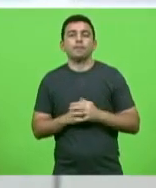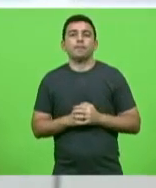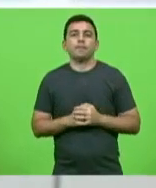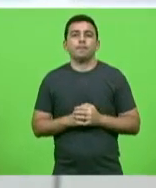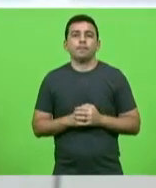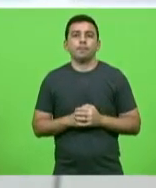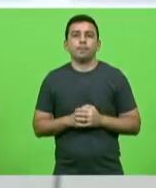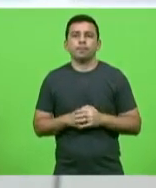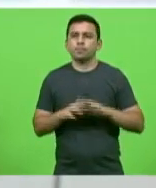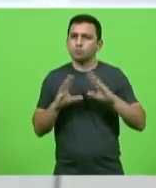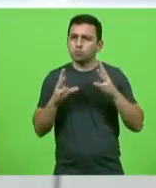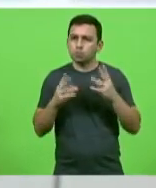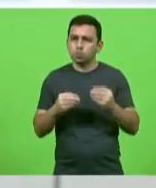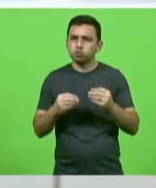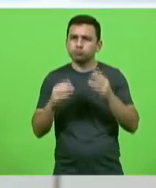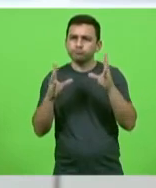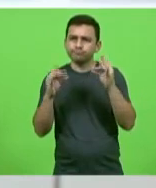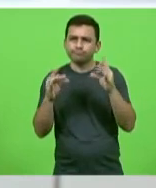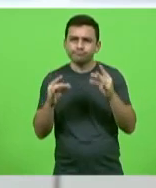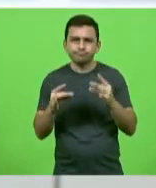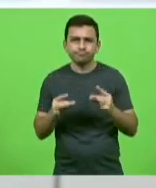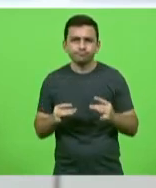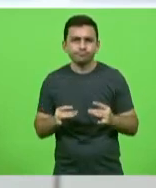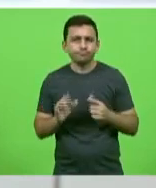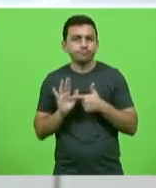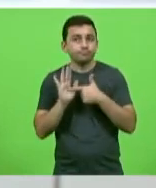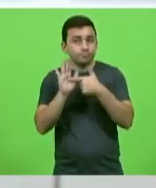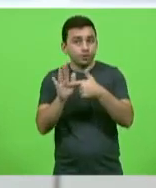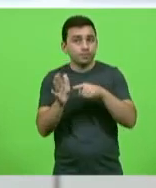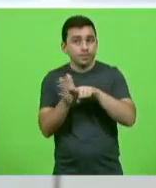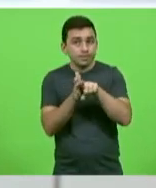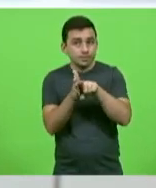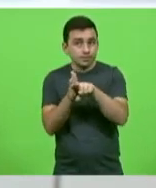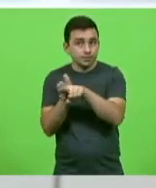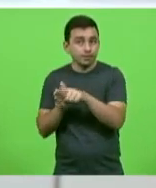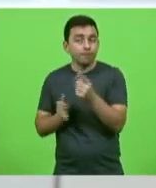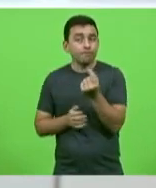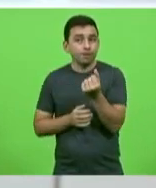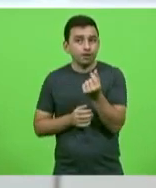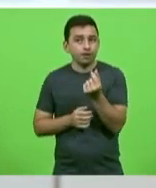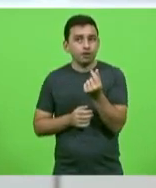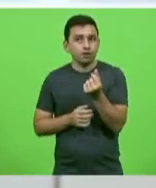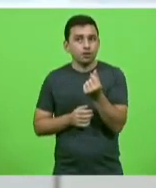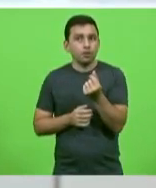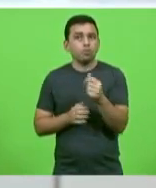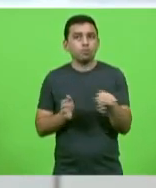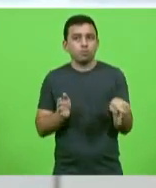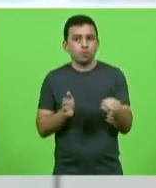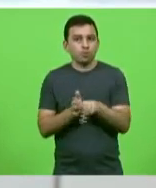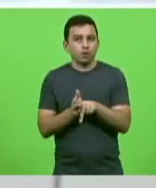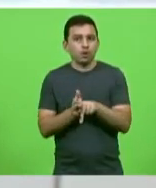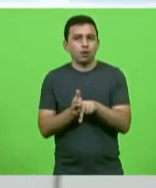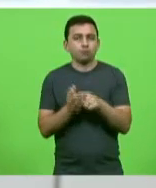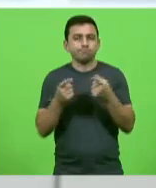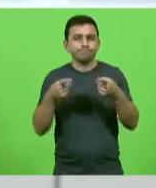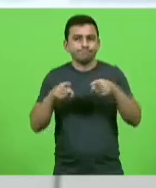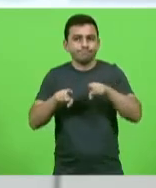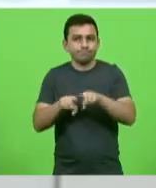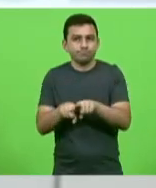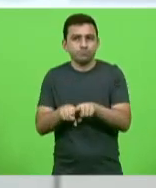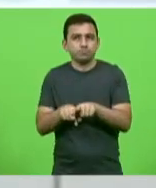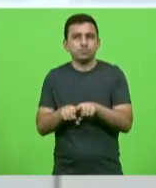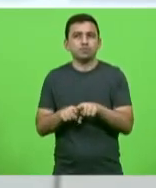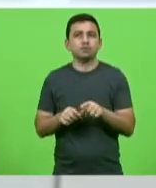faz peculiaridades indicam que a pesquisa de preço feita para pensar conveniência